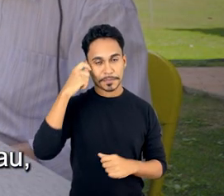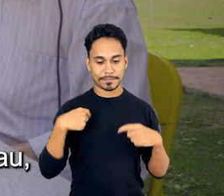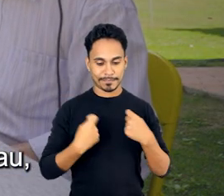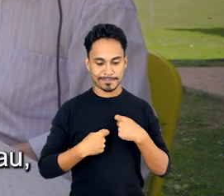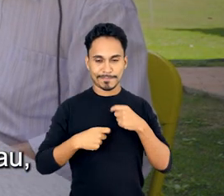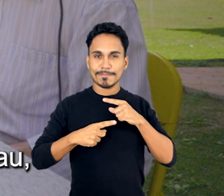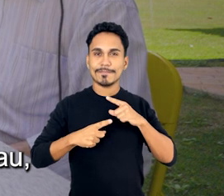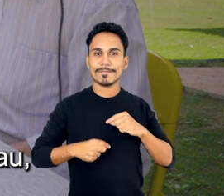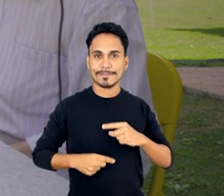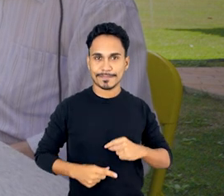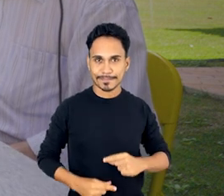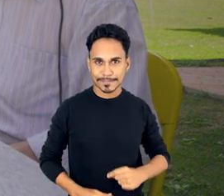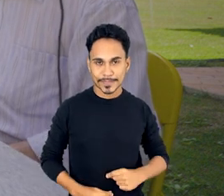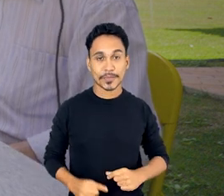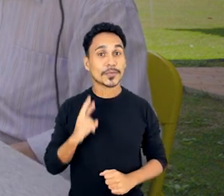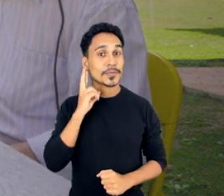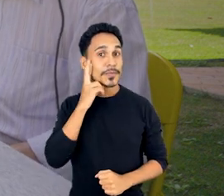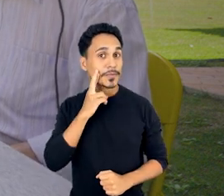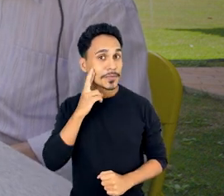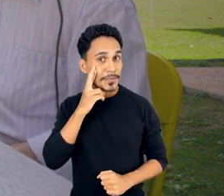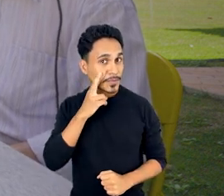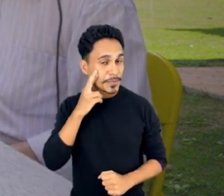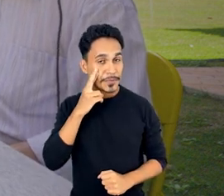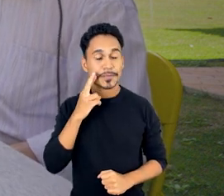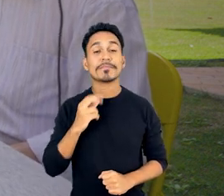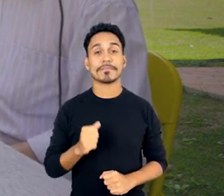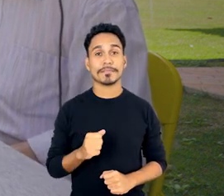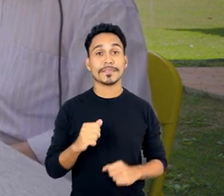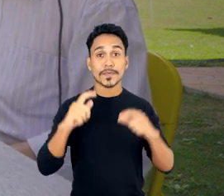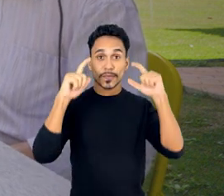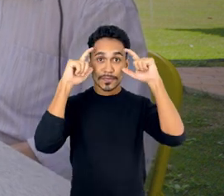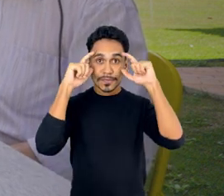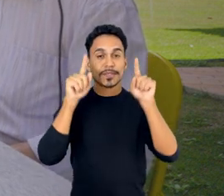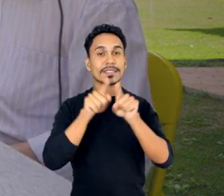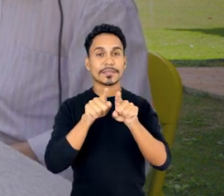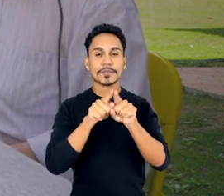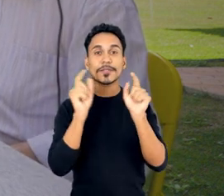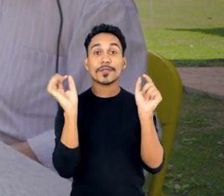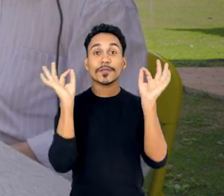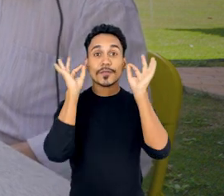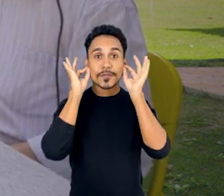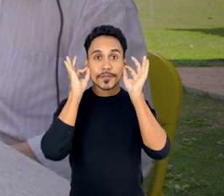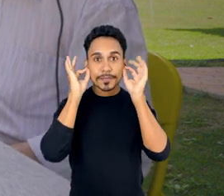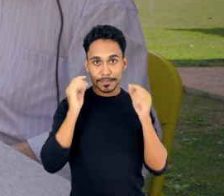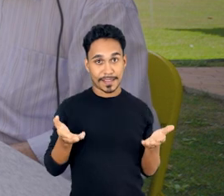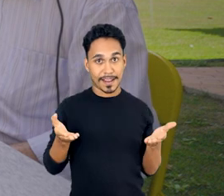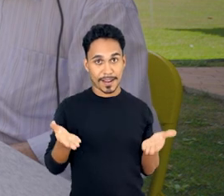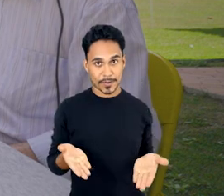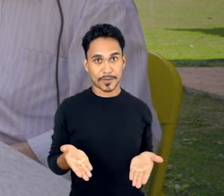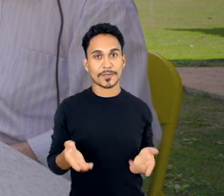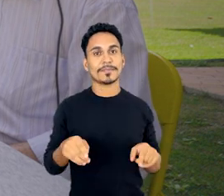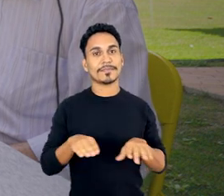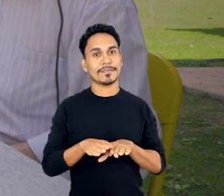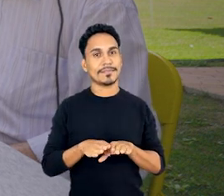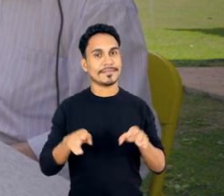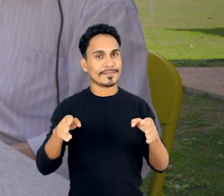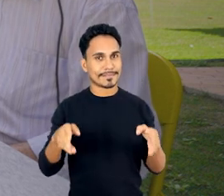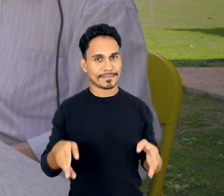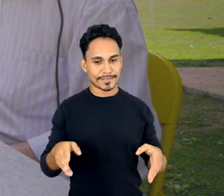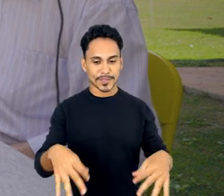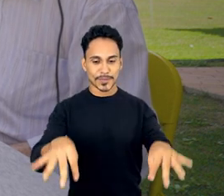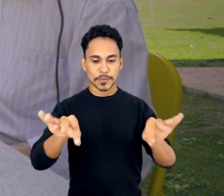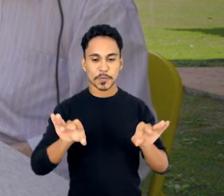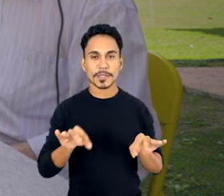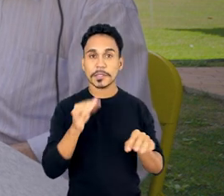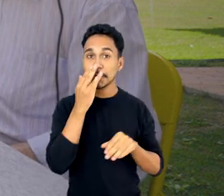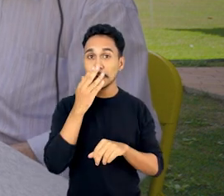uso óculos e fones de ouvido ah eu estou sentada a uma mesa com uma toalha cinza tenho